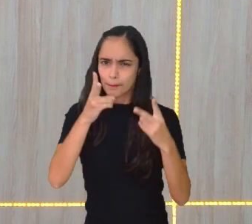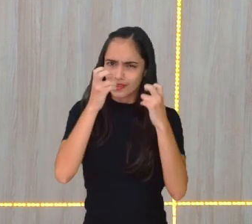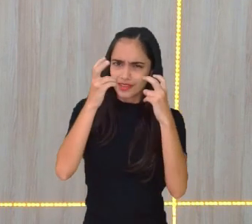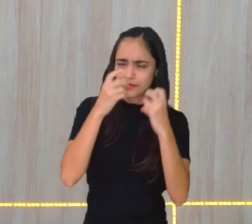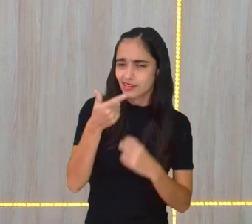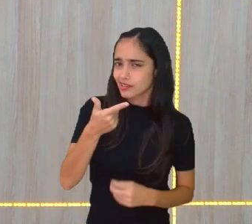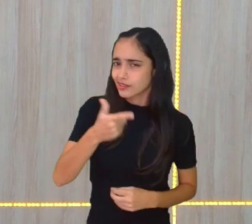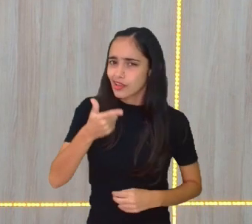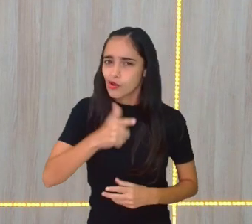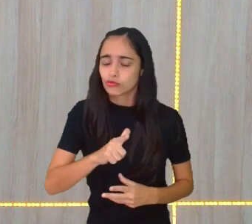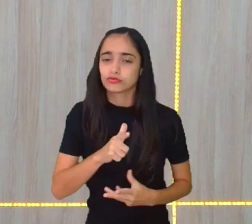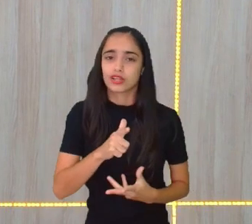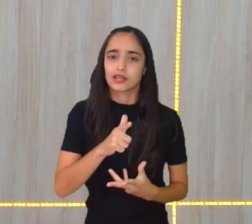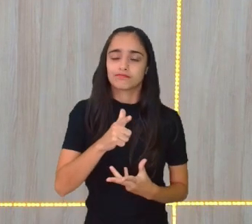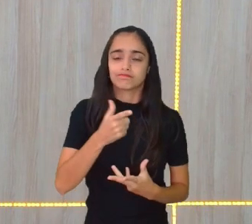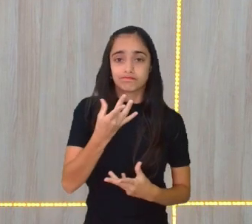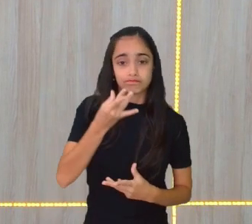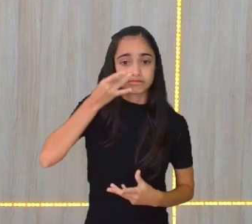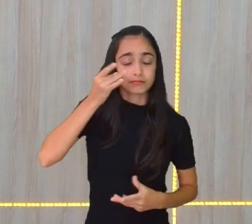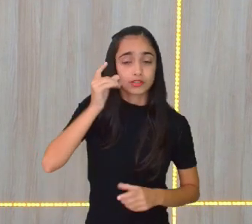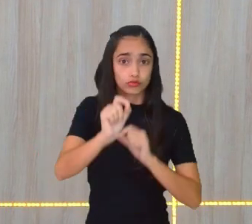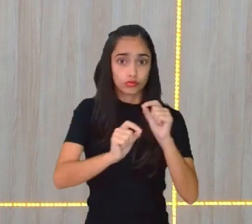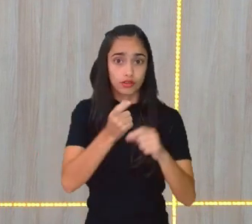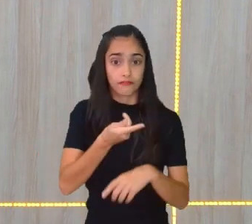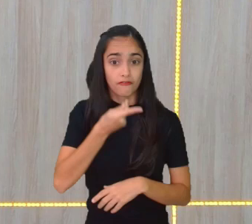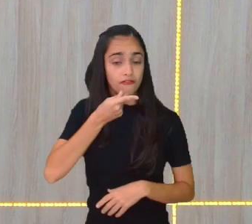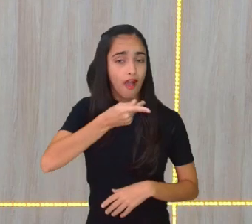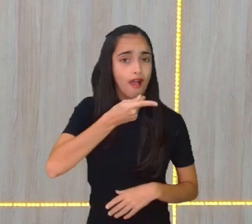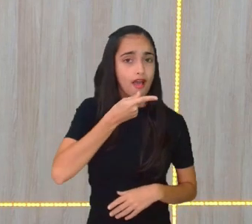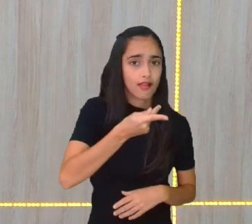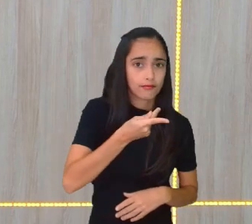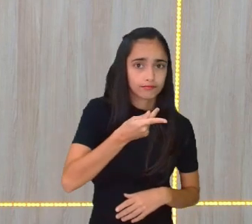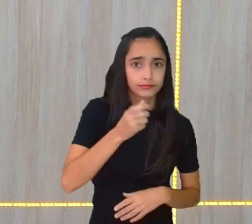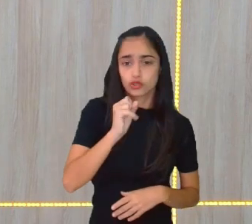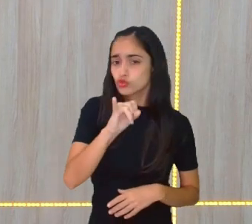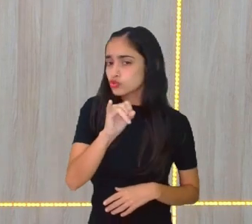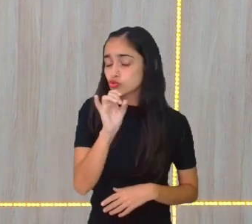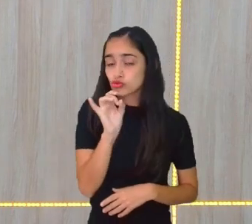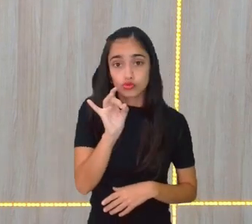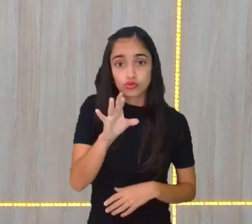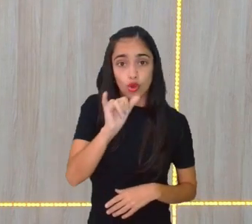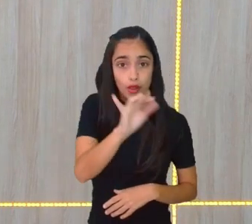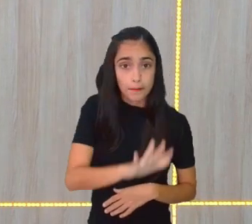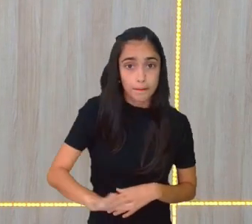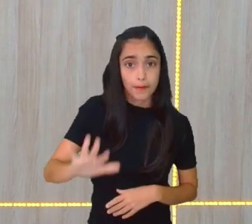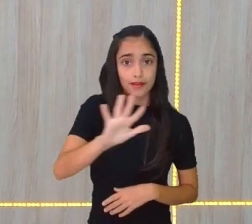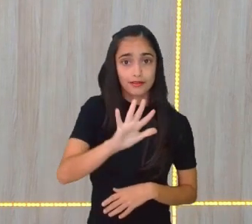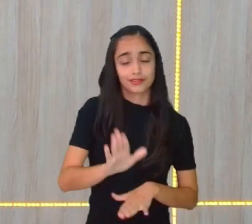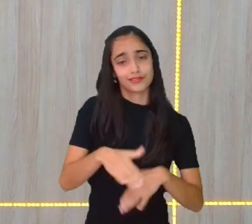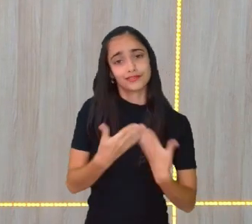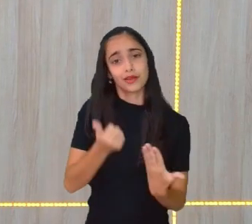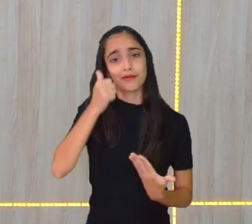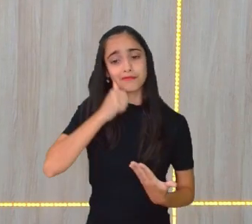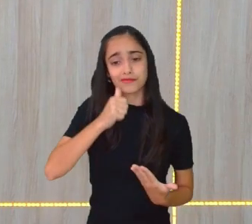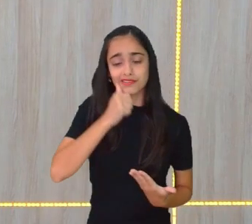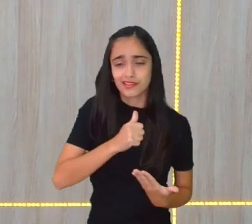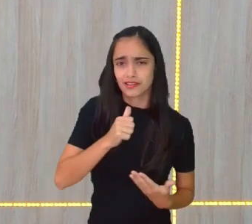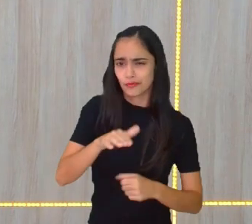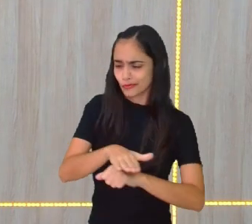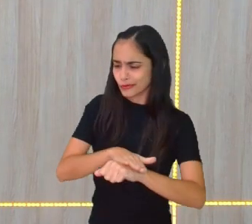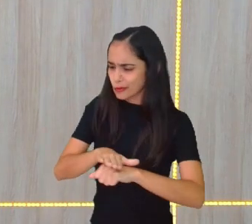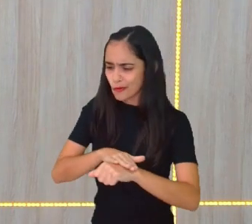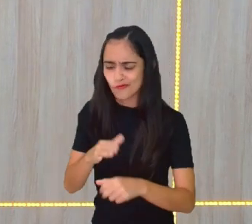história a presença de falas. Então a menina, a protagonista da história, ela não está conversando com o